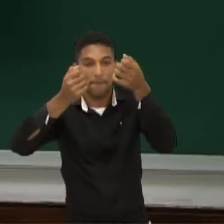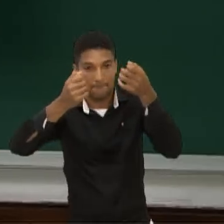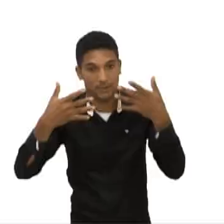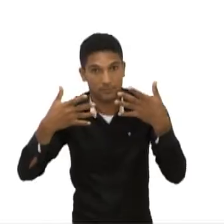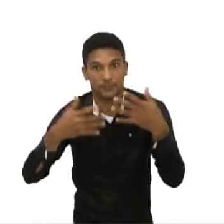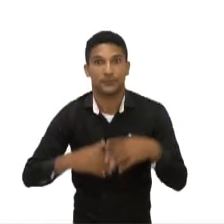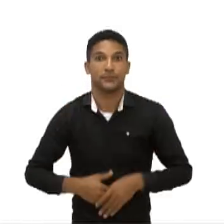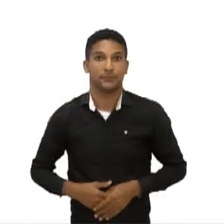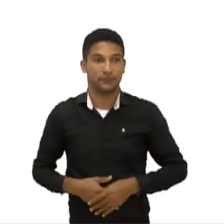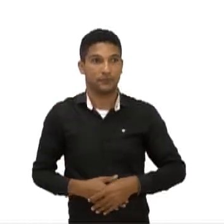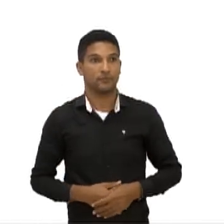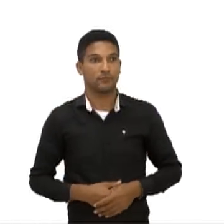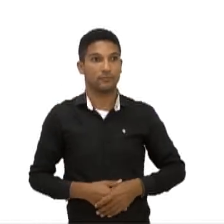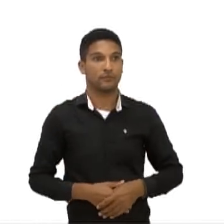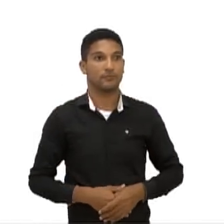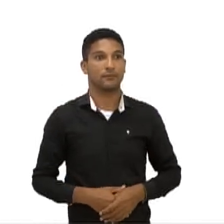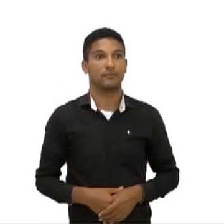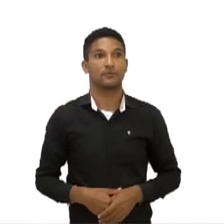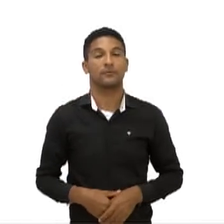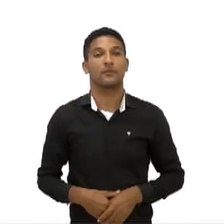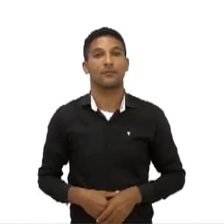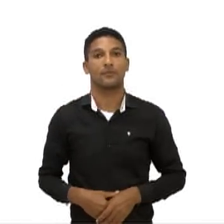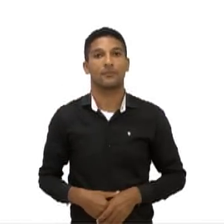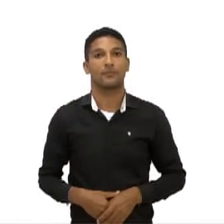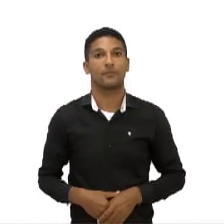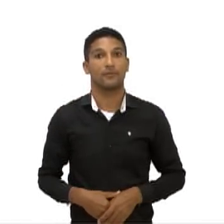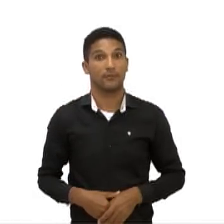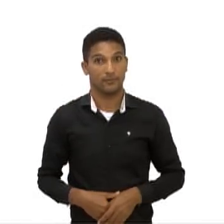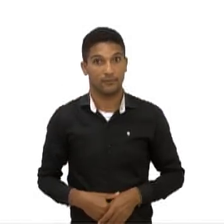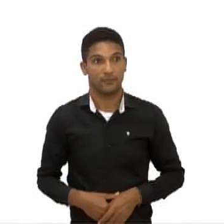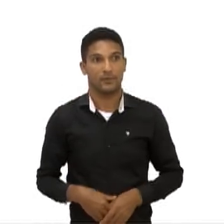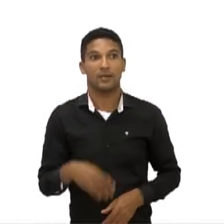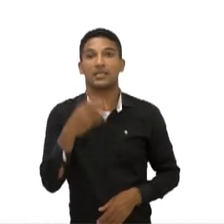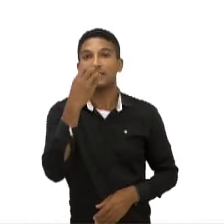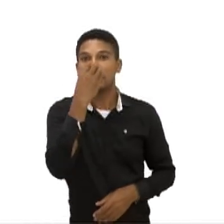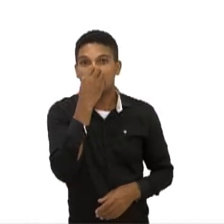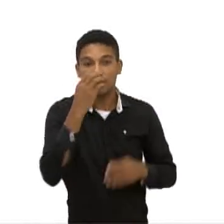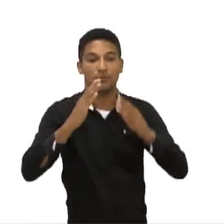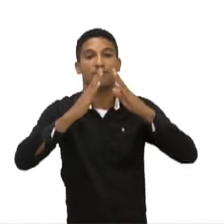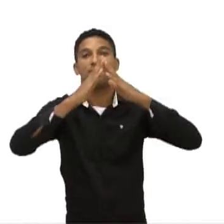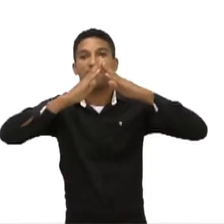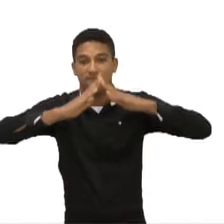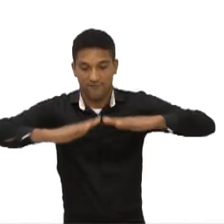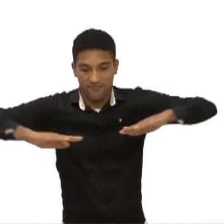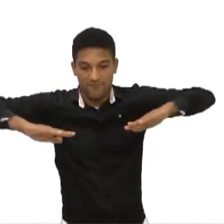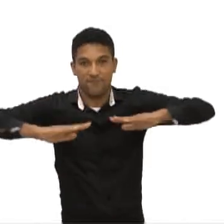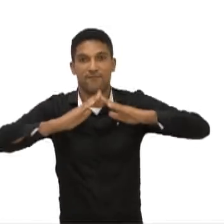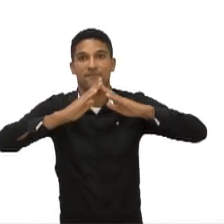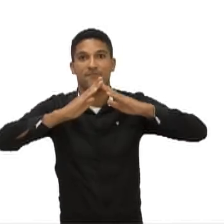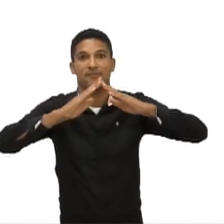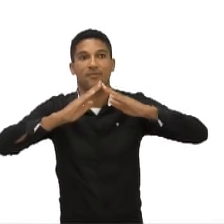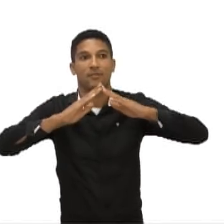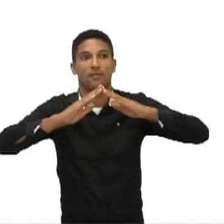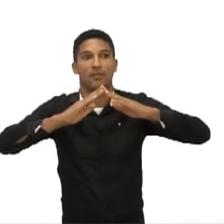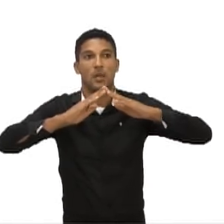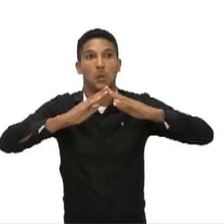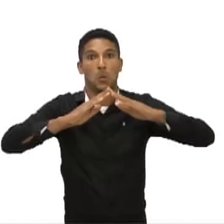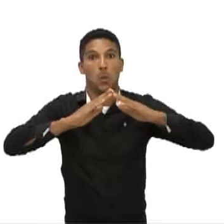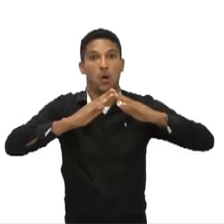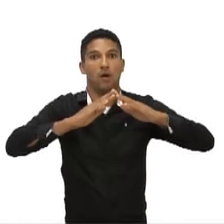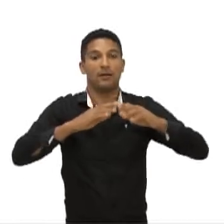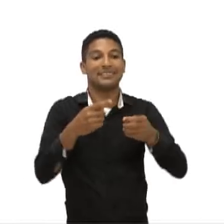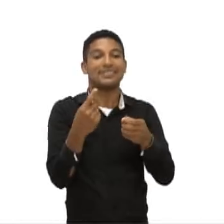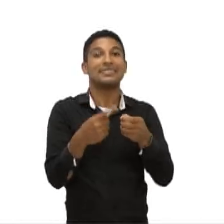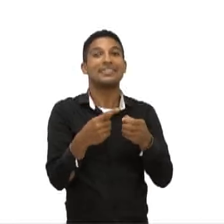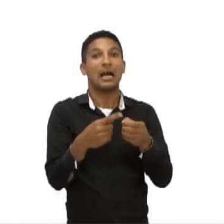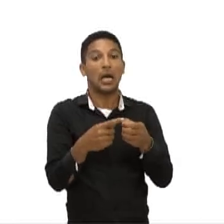lá. Olha só, um circo chegou na cidade dos triângulos, tá bom? E decidiu ficar ao lado de uma